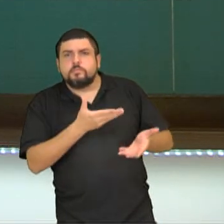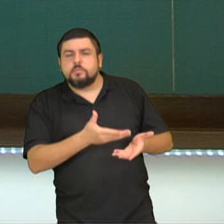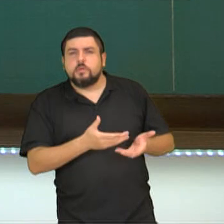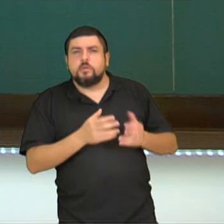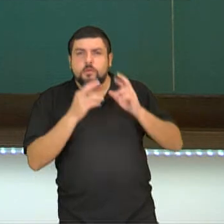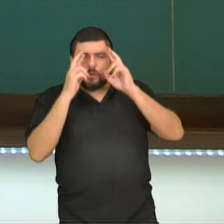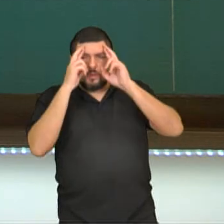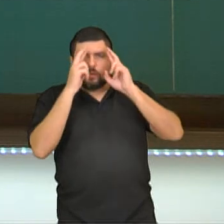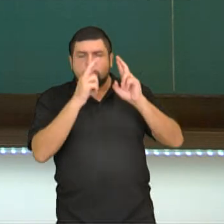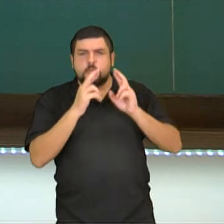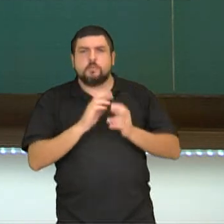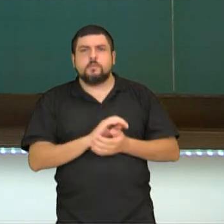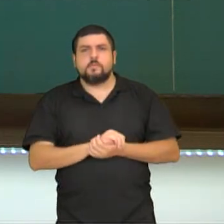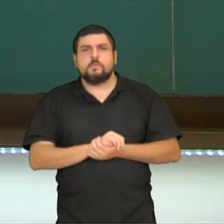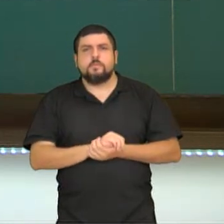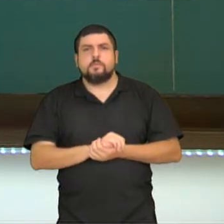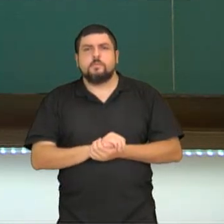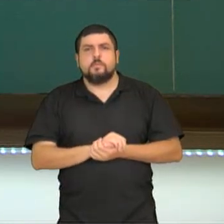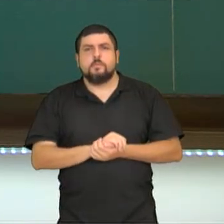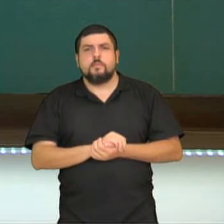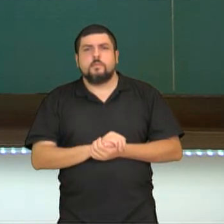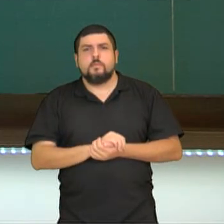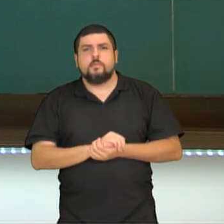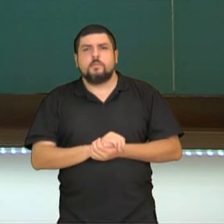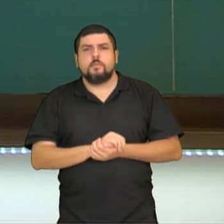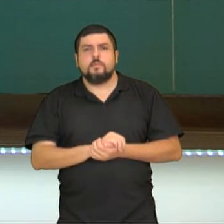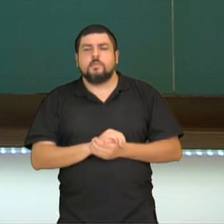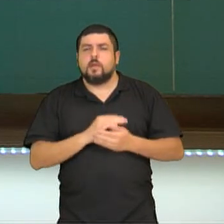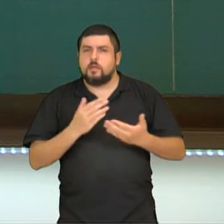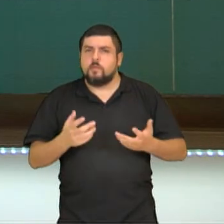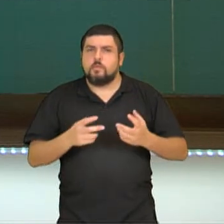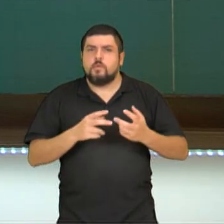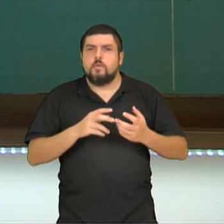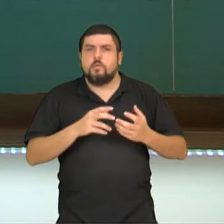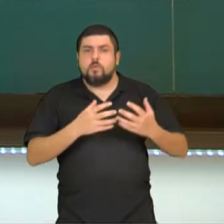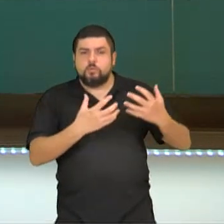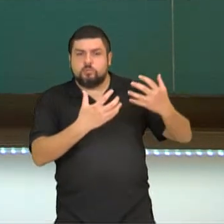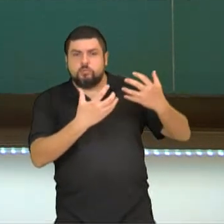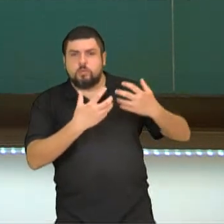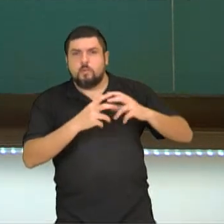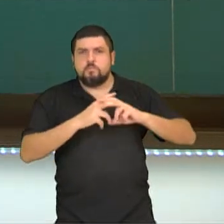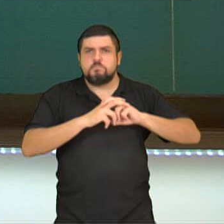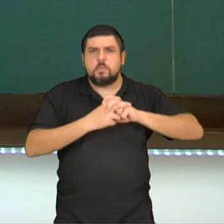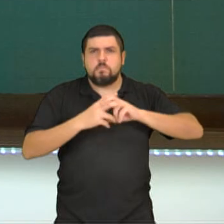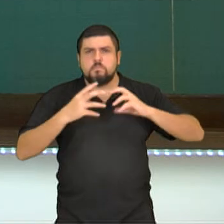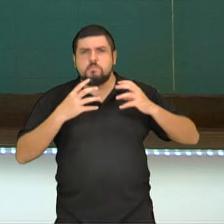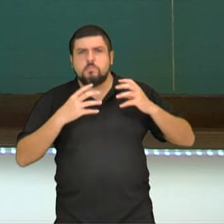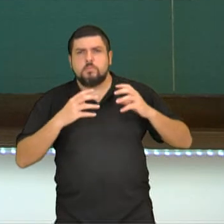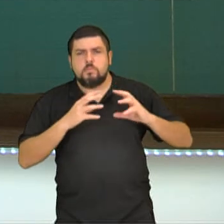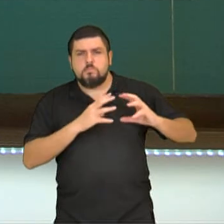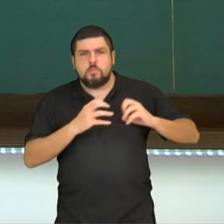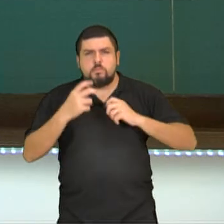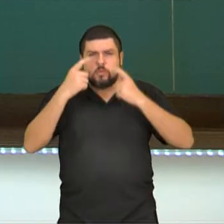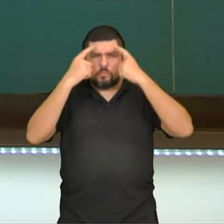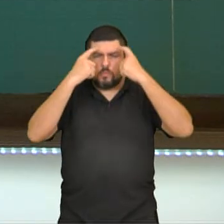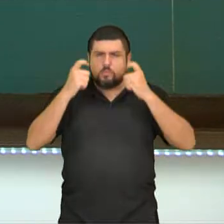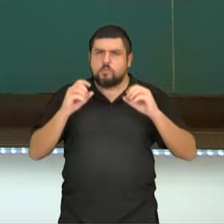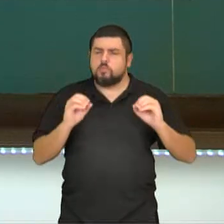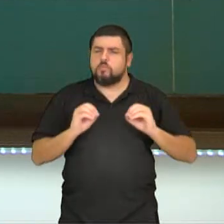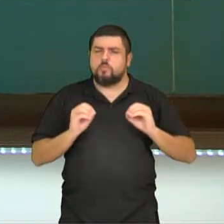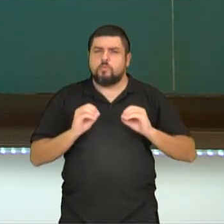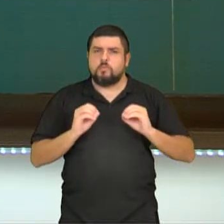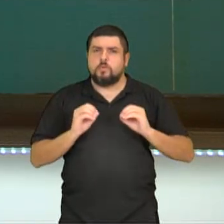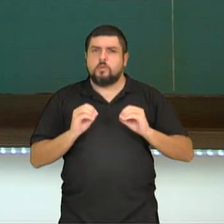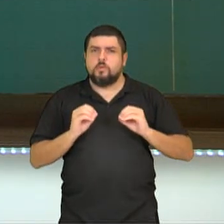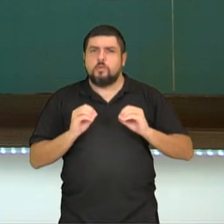acredito que não incentiva a agressividade, é o contrário. Né? A ideia é que você se aproprie da luta para você ser uma